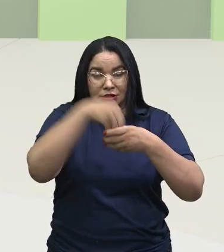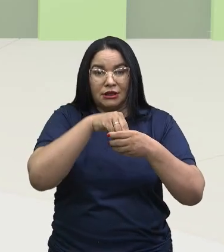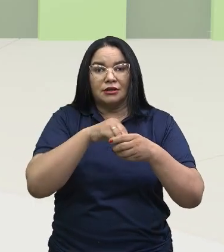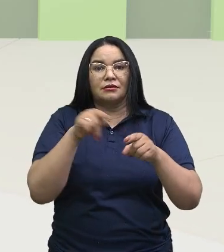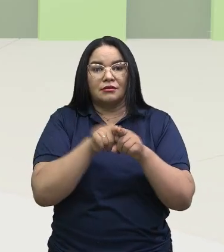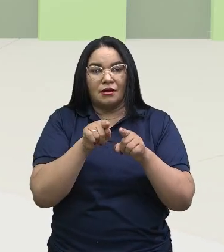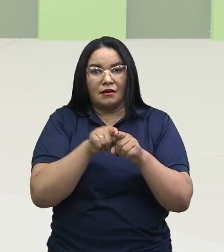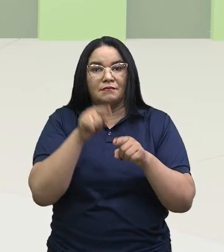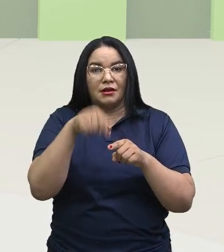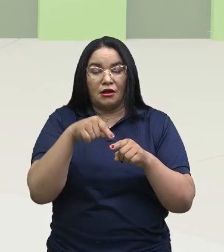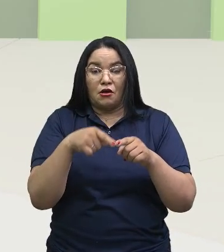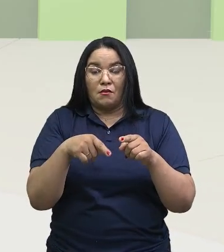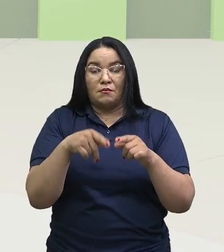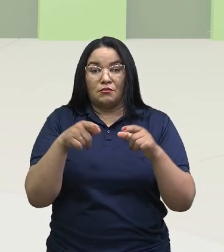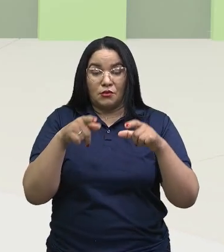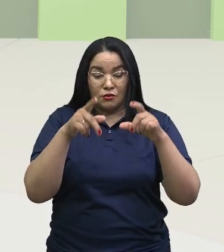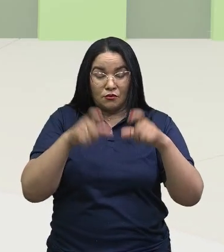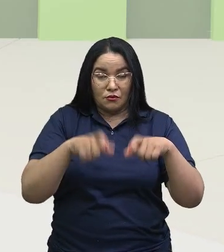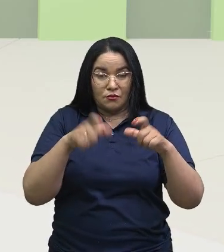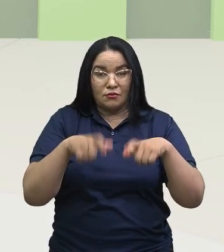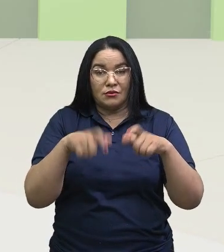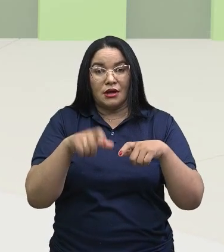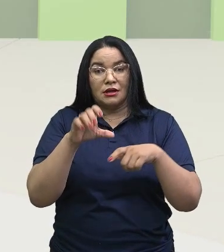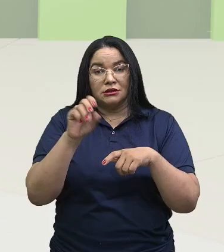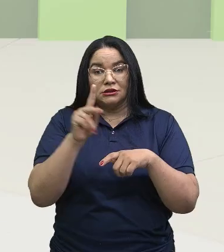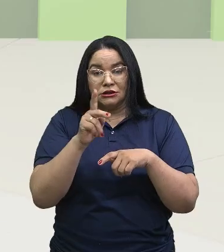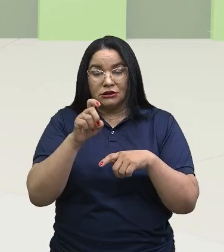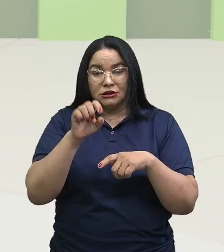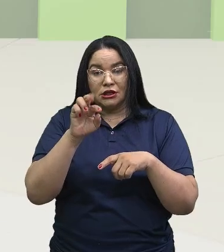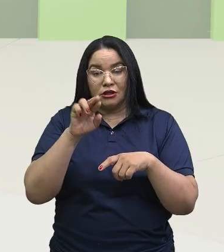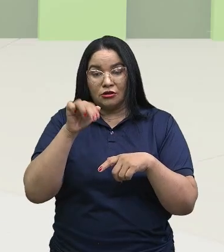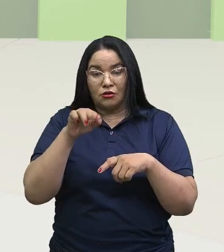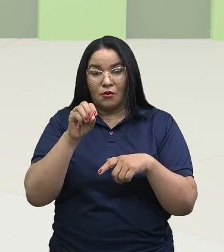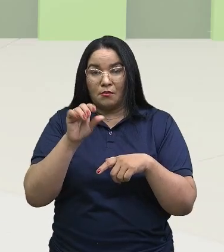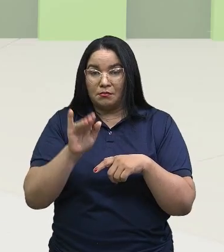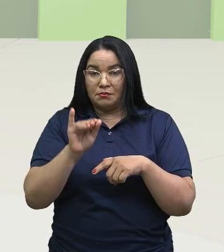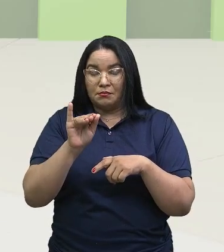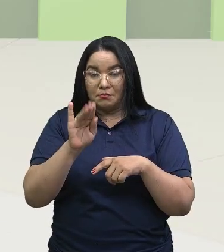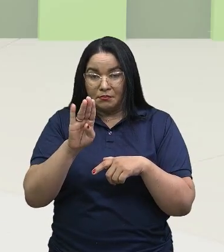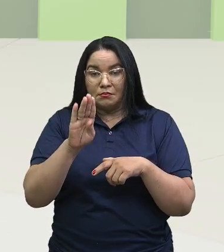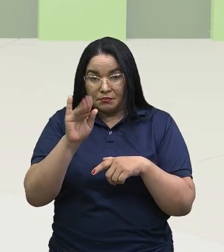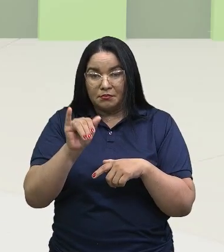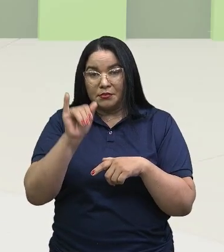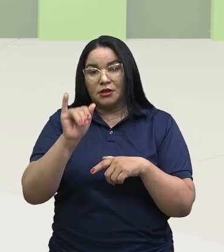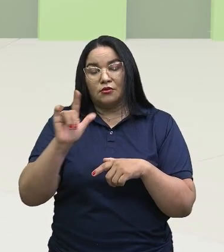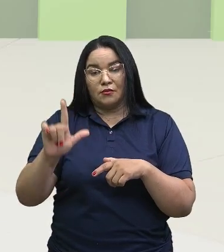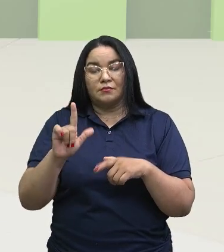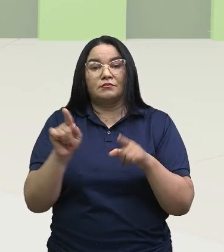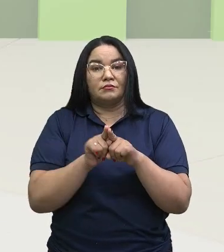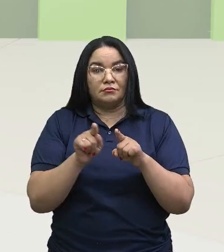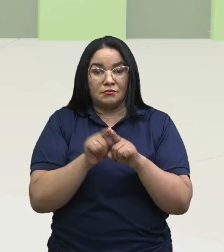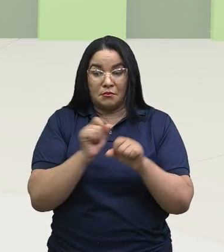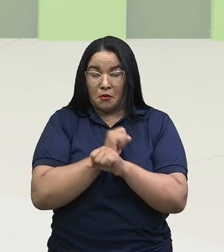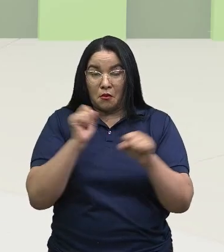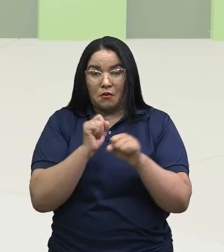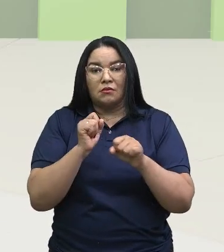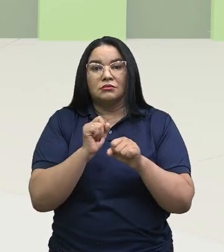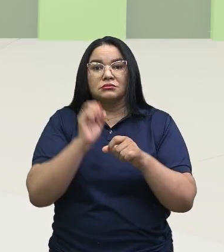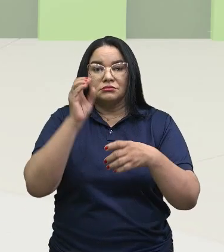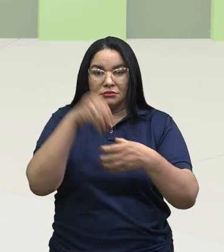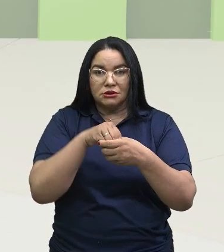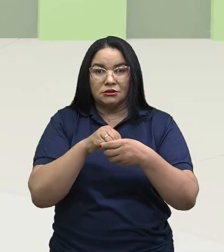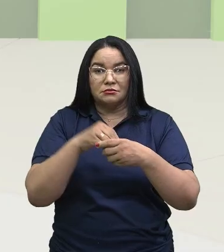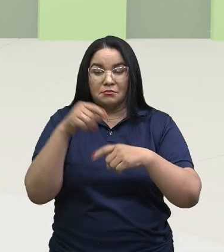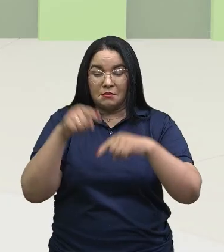estava em Chernobyl, onde ocorreu a explosão, né? Então, é importante notar que esse material dentro é uma substância